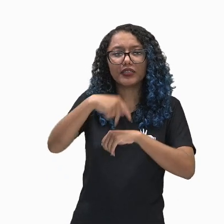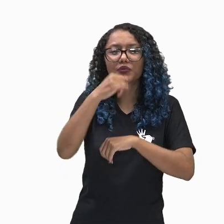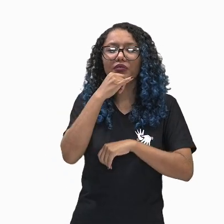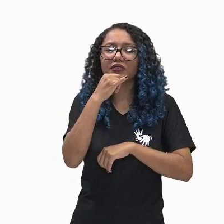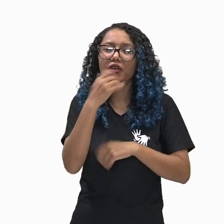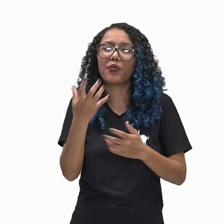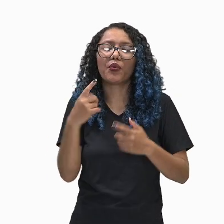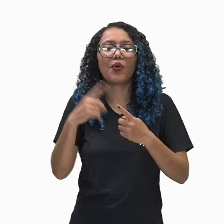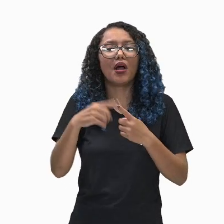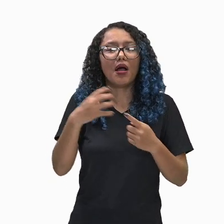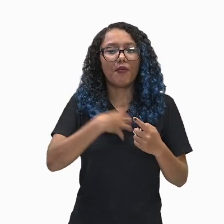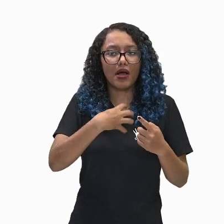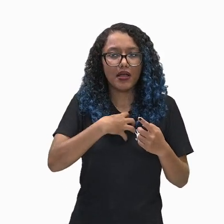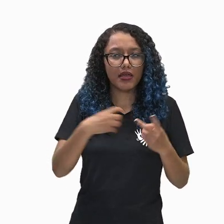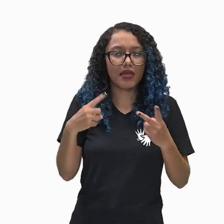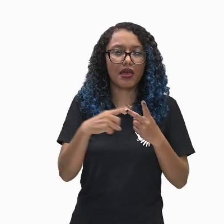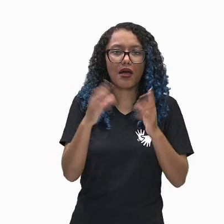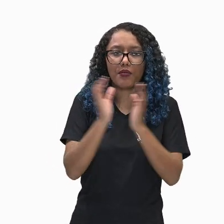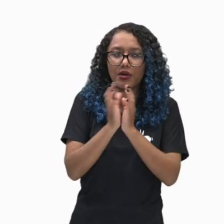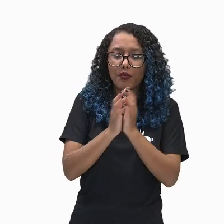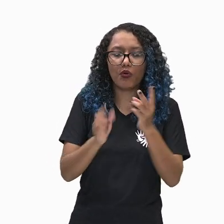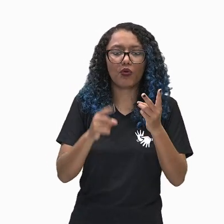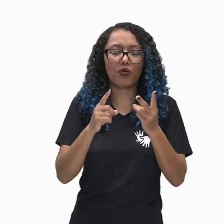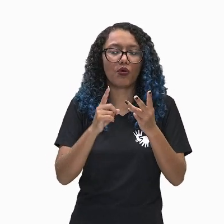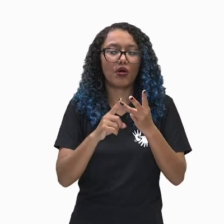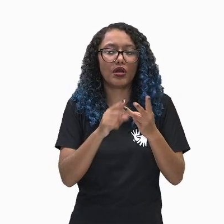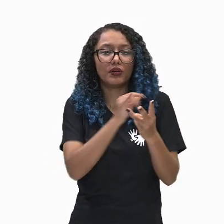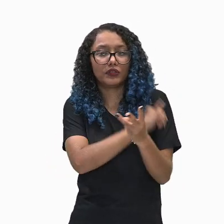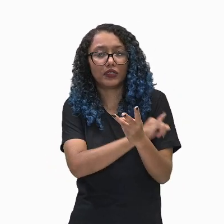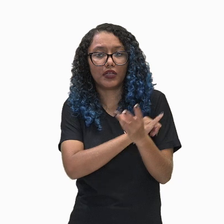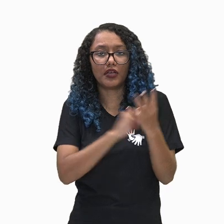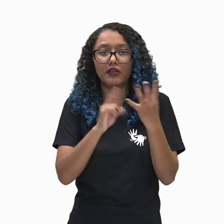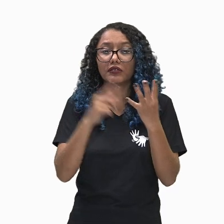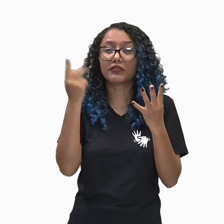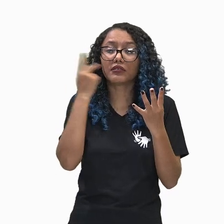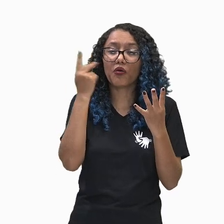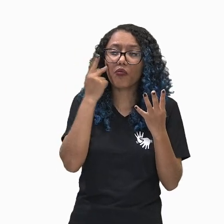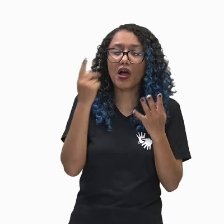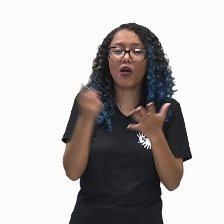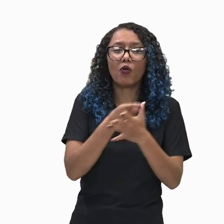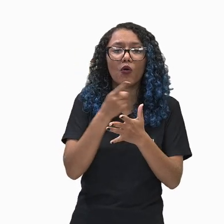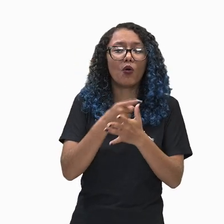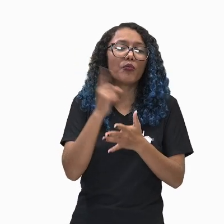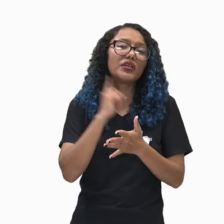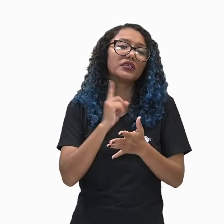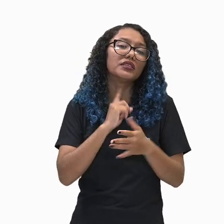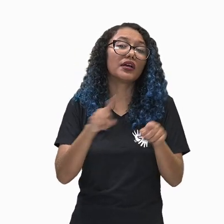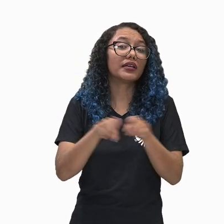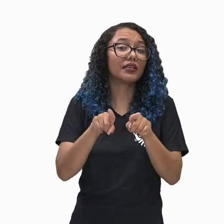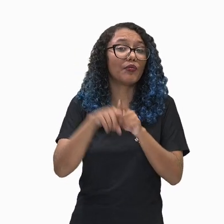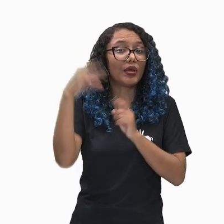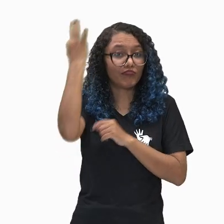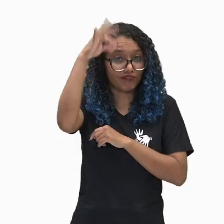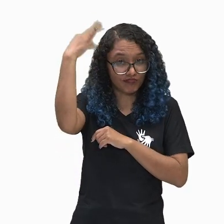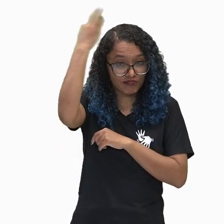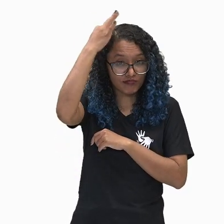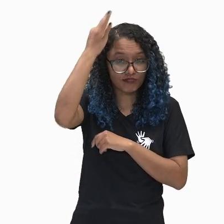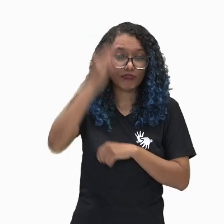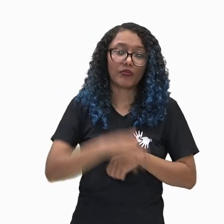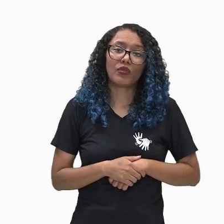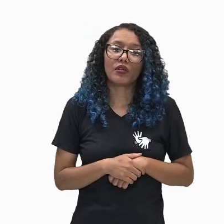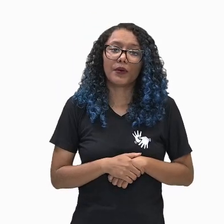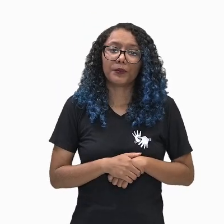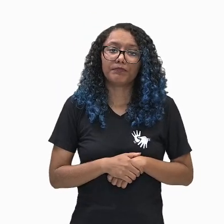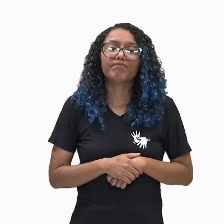Bahia, Pernambuco, Rio de Janeiro, São Paulo, Minas Gerais e Espírito Santo. Os